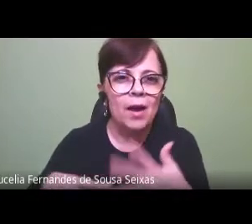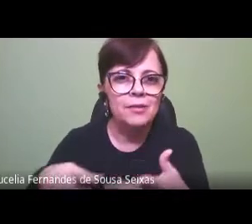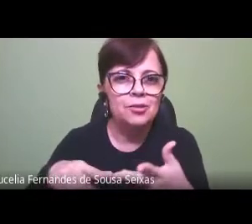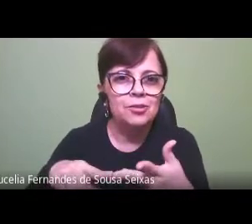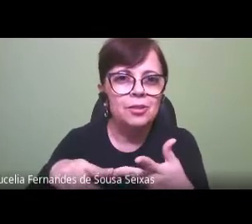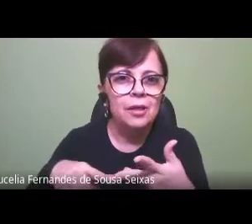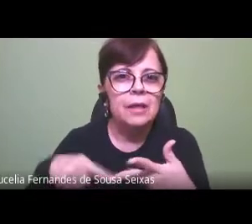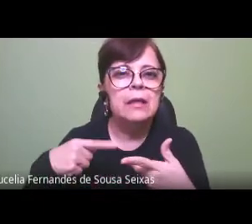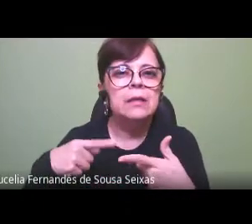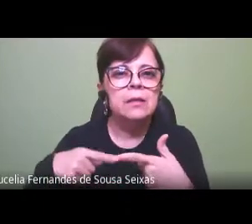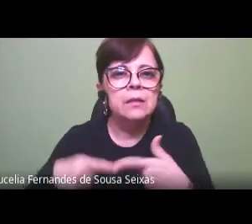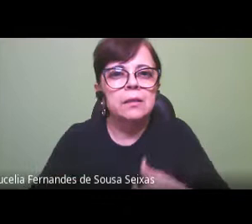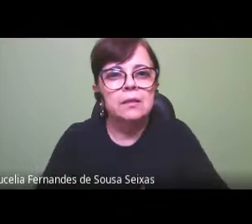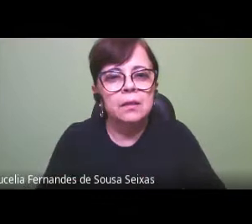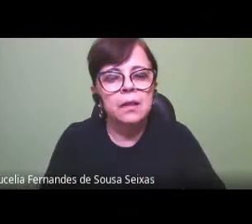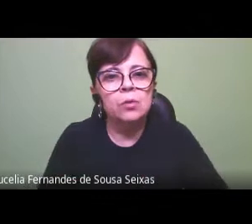a Write,